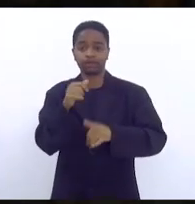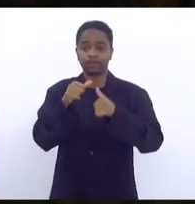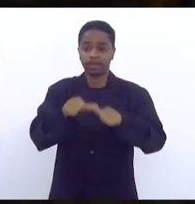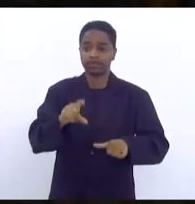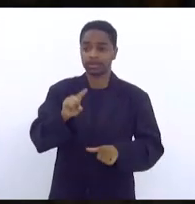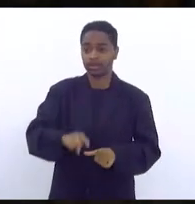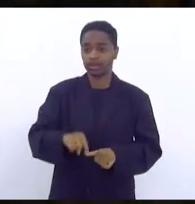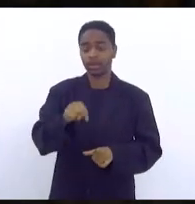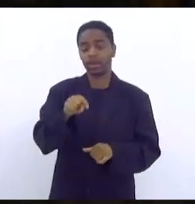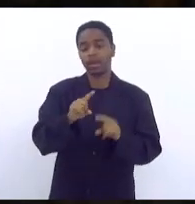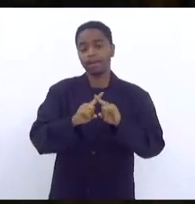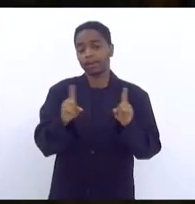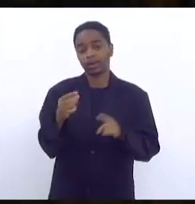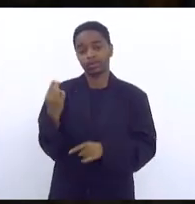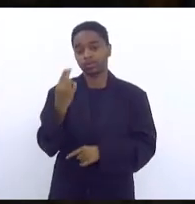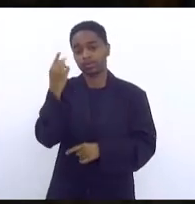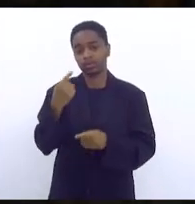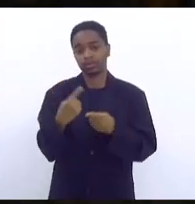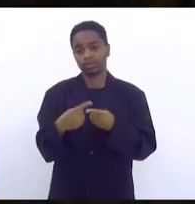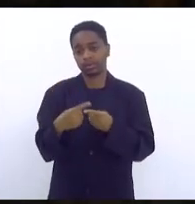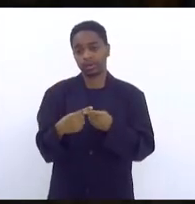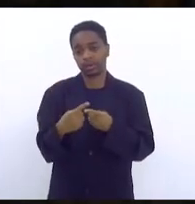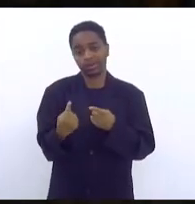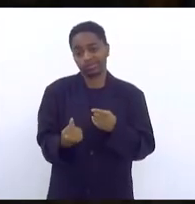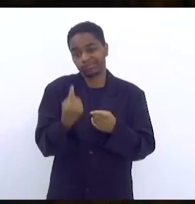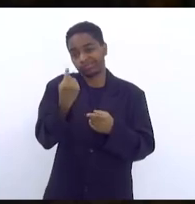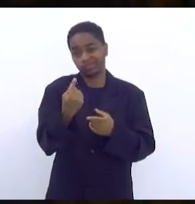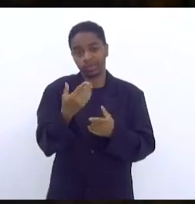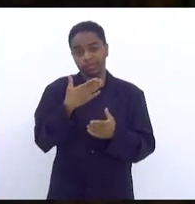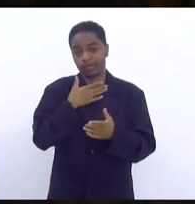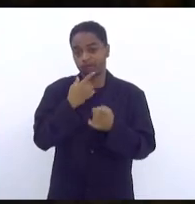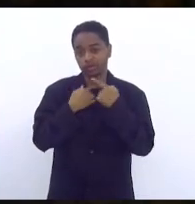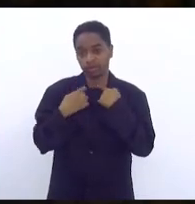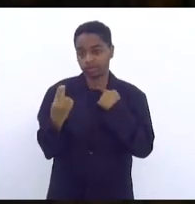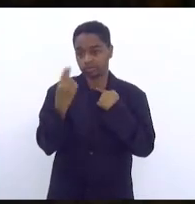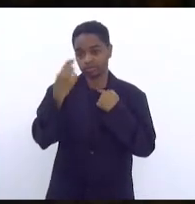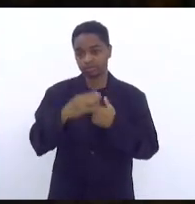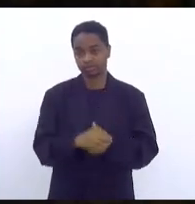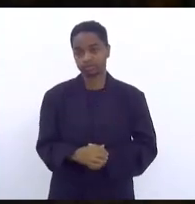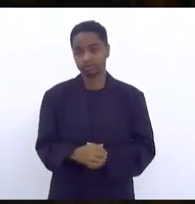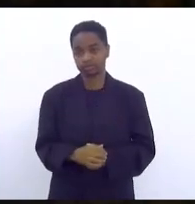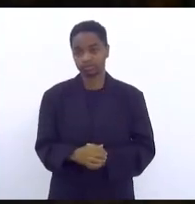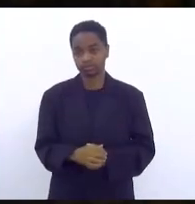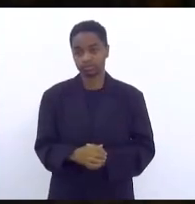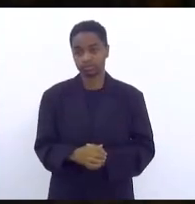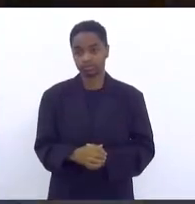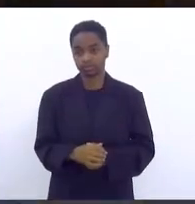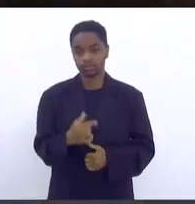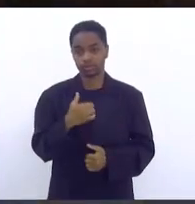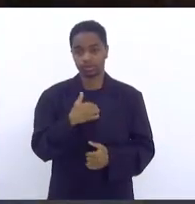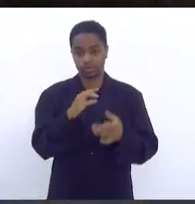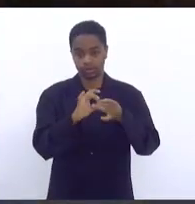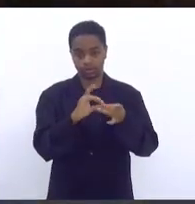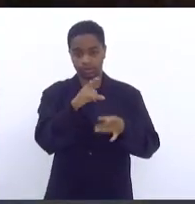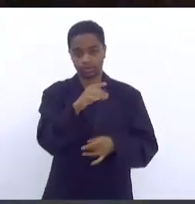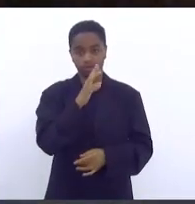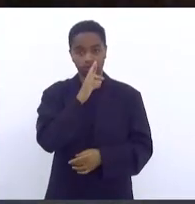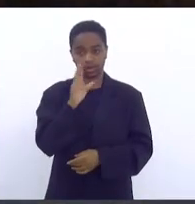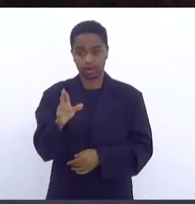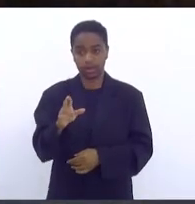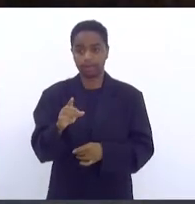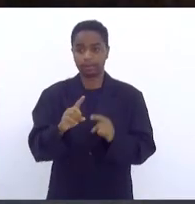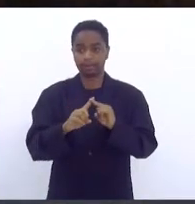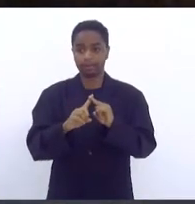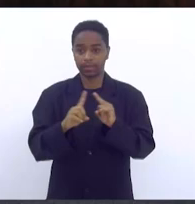audiência mas não depende única e exclusivamente da Vontade dessa presidência eh Luciana eu vou lhe dar seu direito de resposta mas